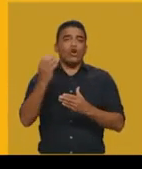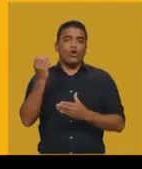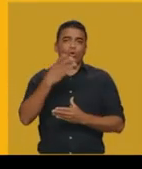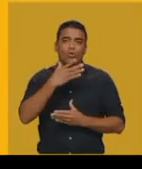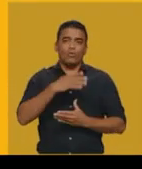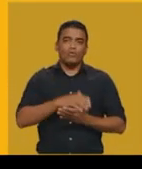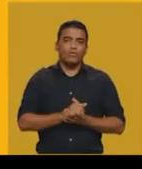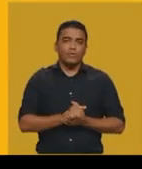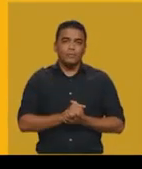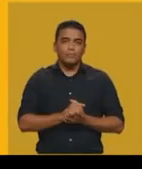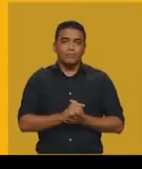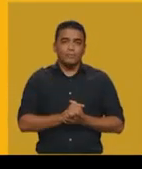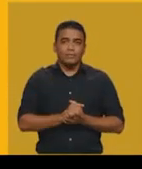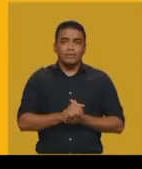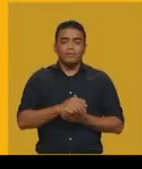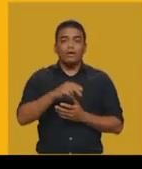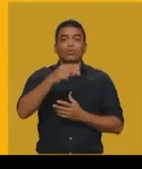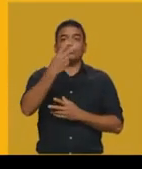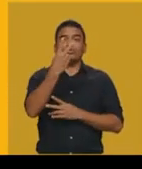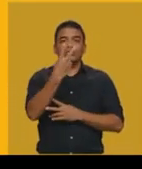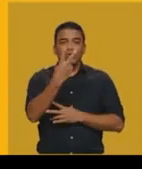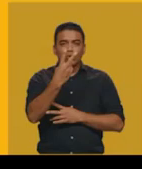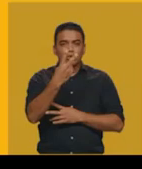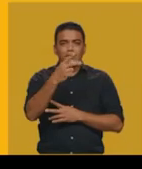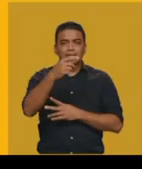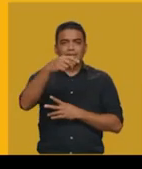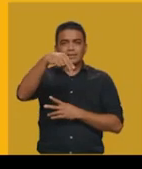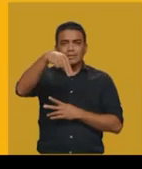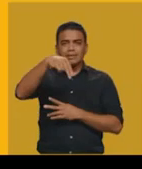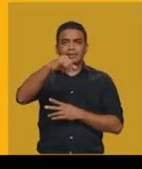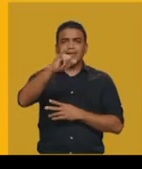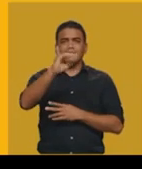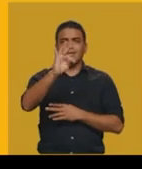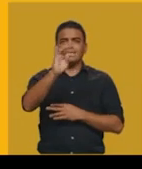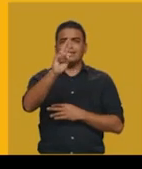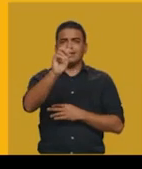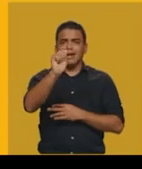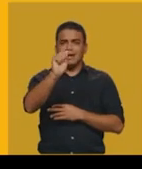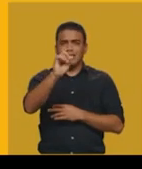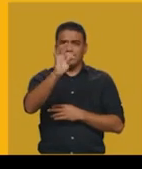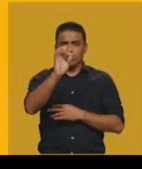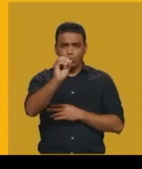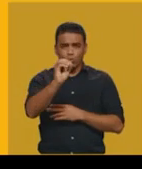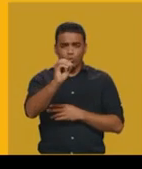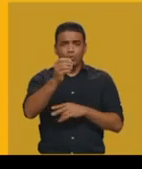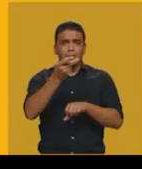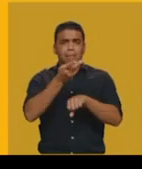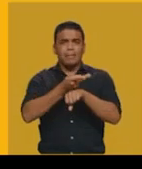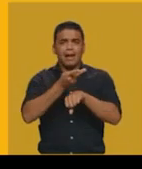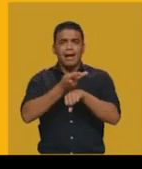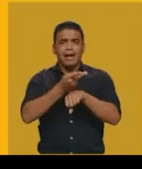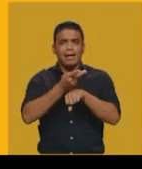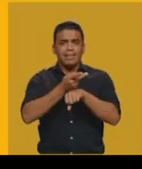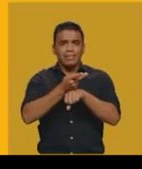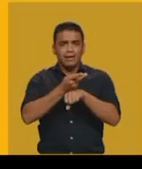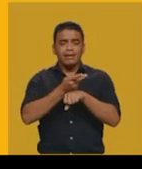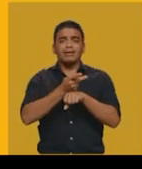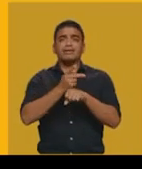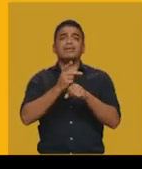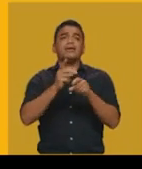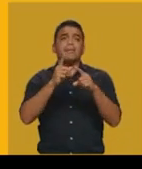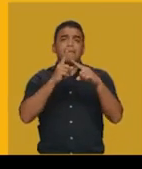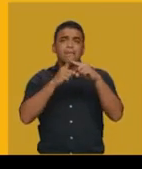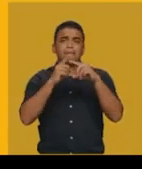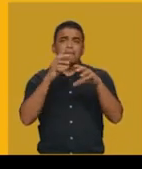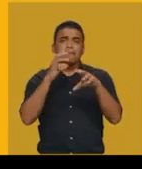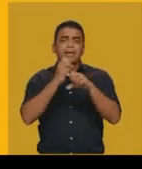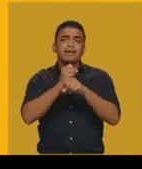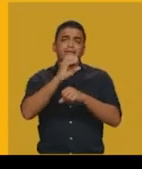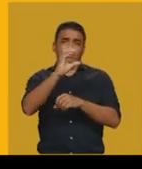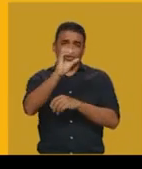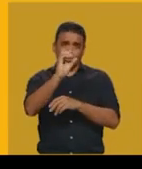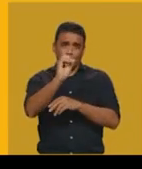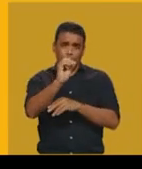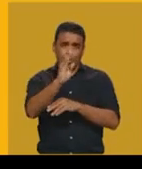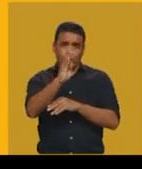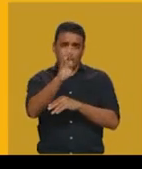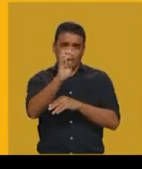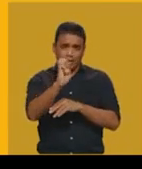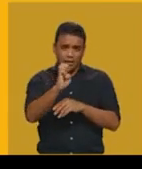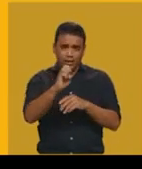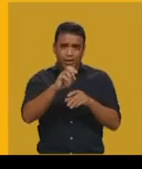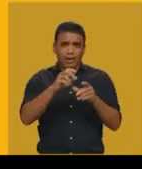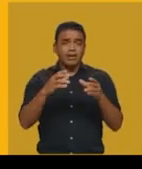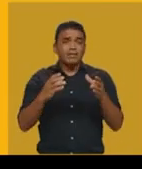reação 2-nitrato de prata e cobre, formando nitrato de cobre 2 e